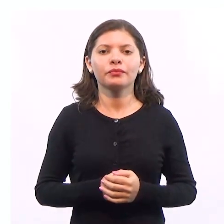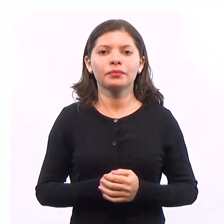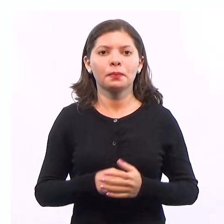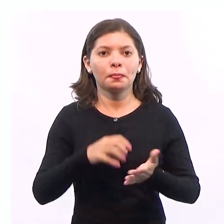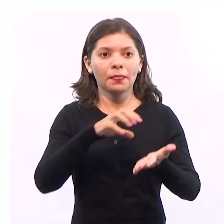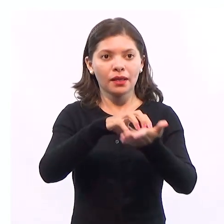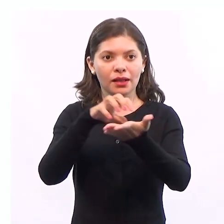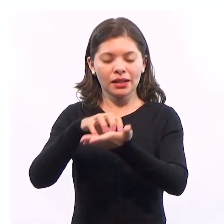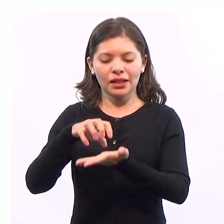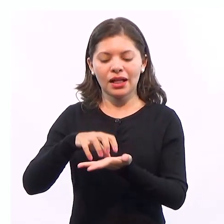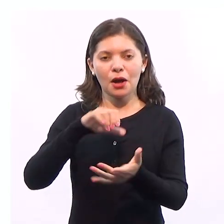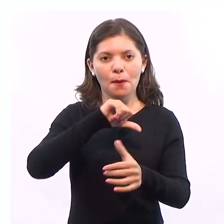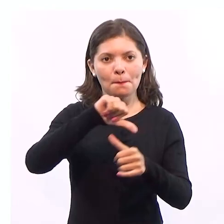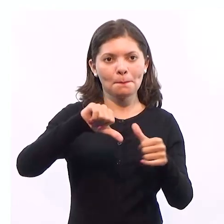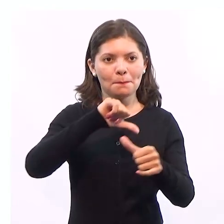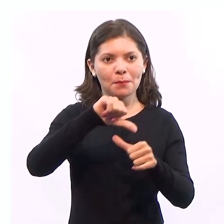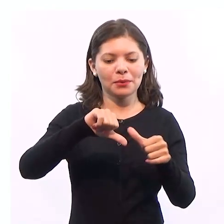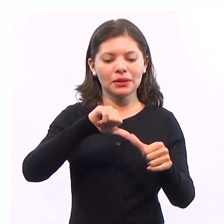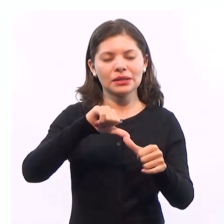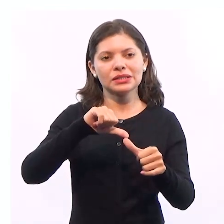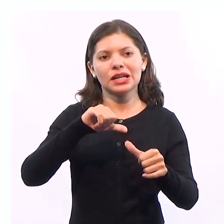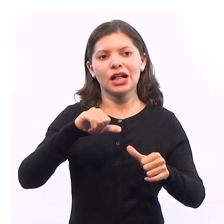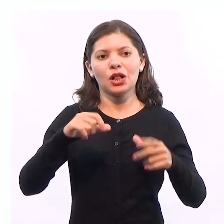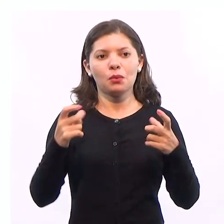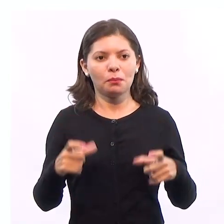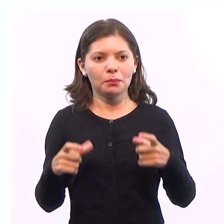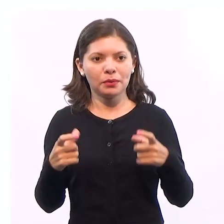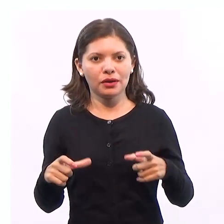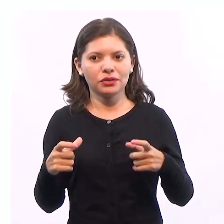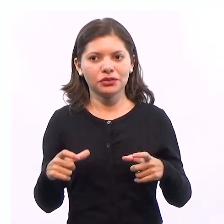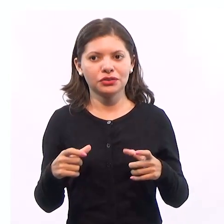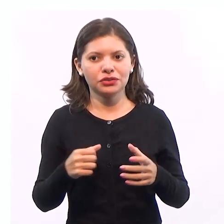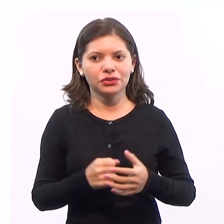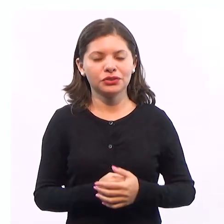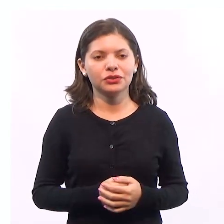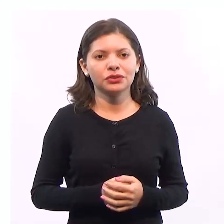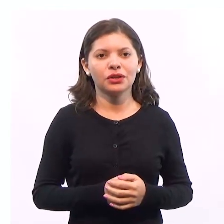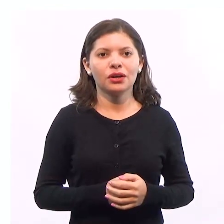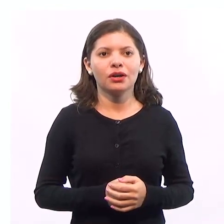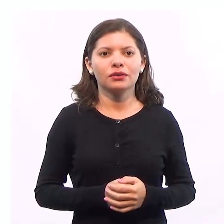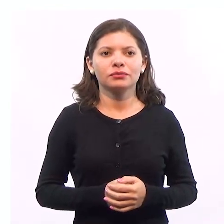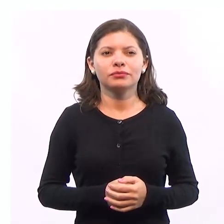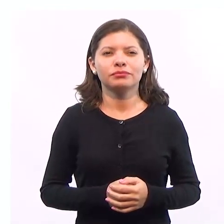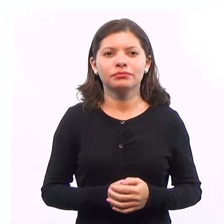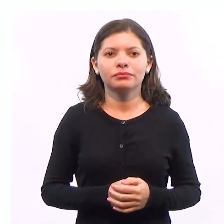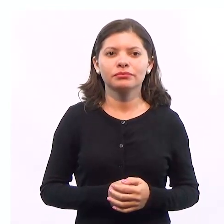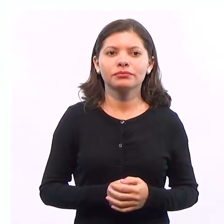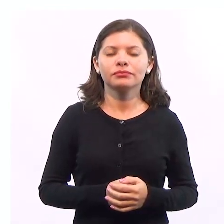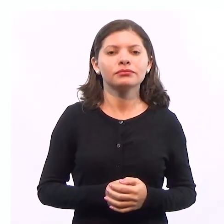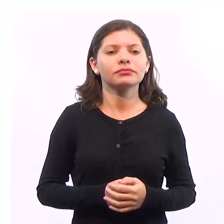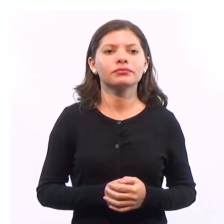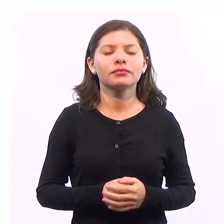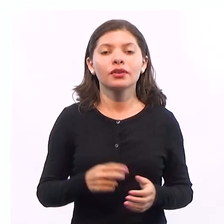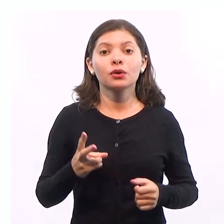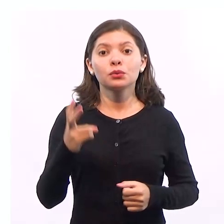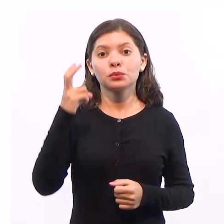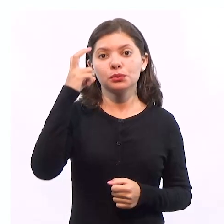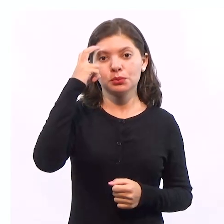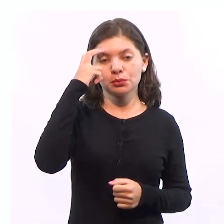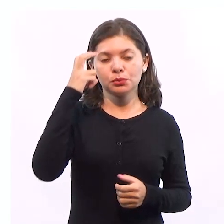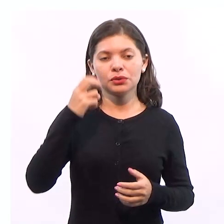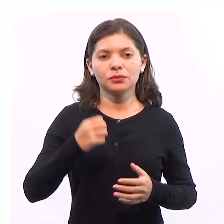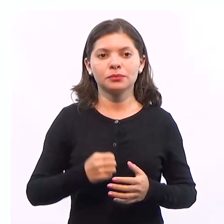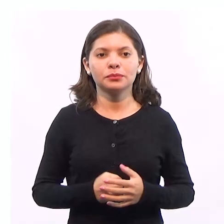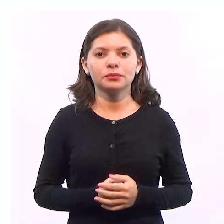Capacidade adaptativa da organização à mudança que ocorre no ambiente. Isso levou a um novo conceito de organização e